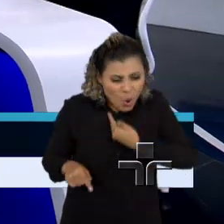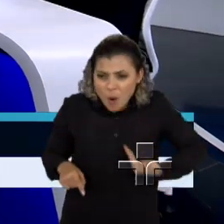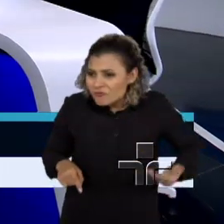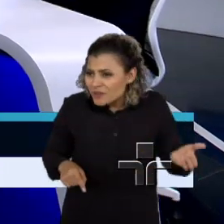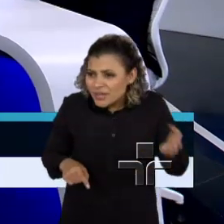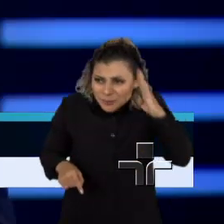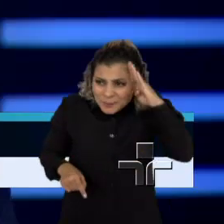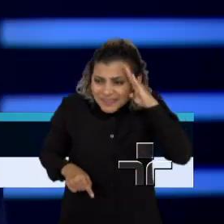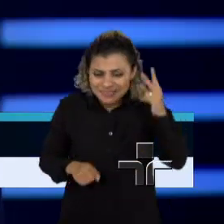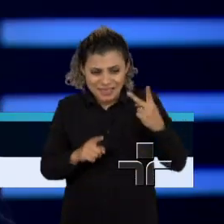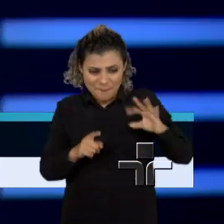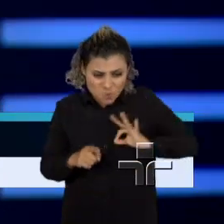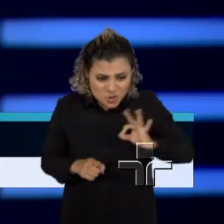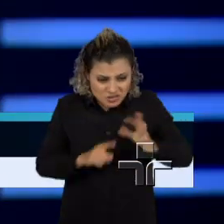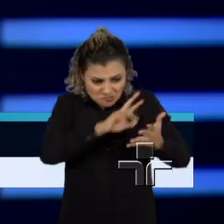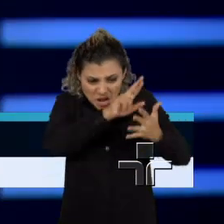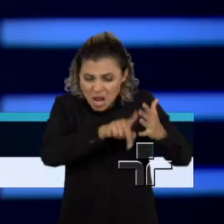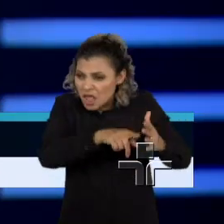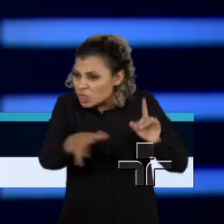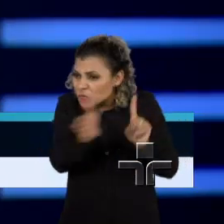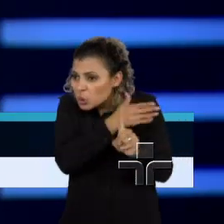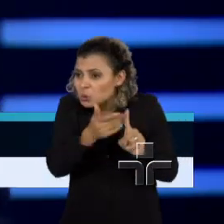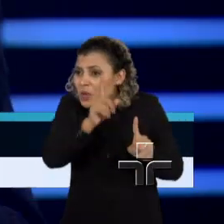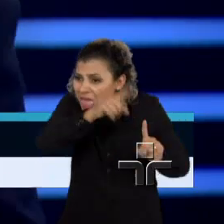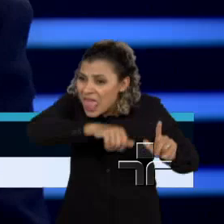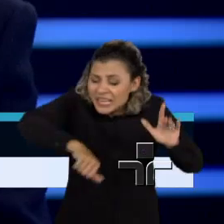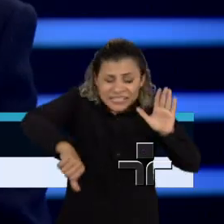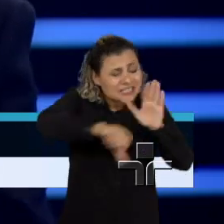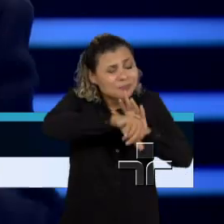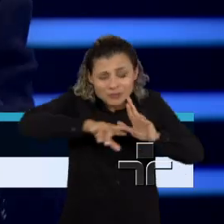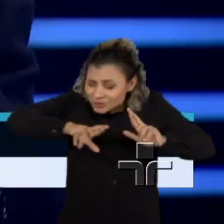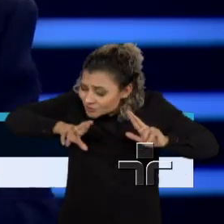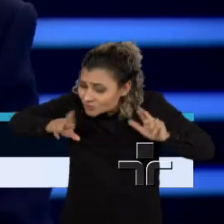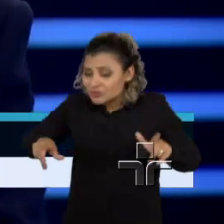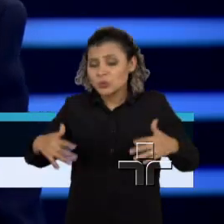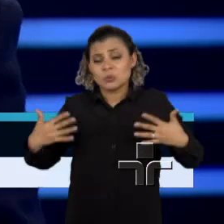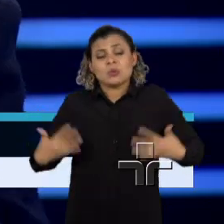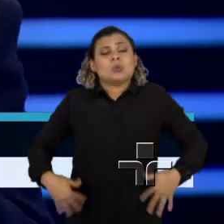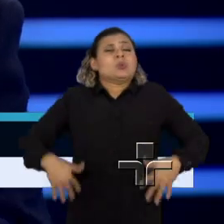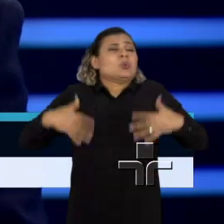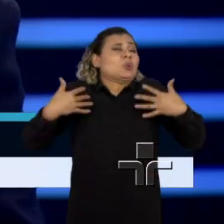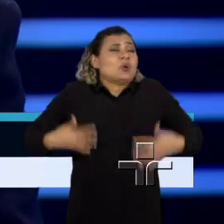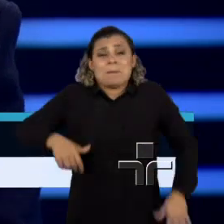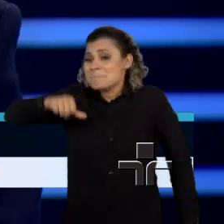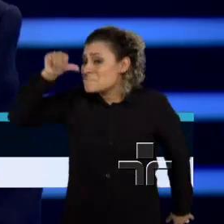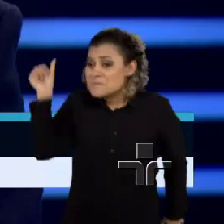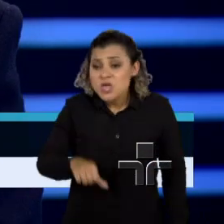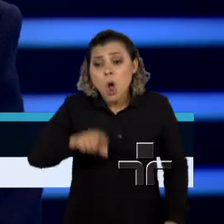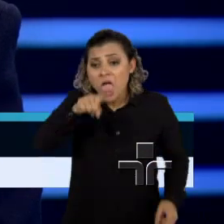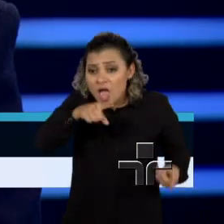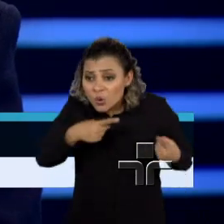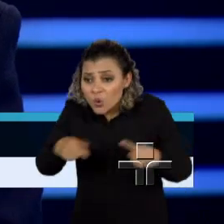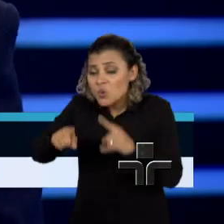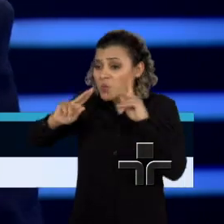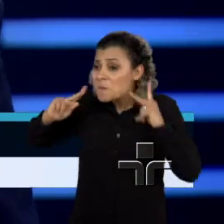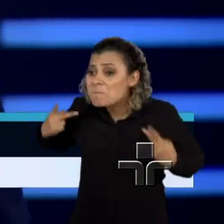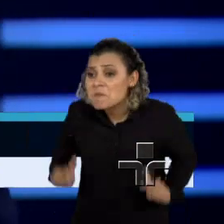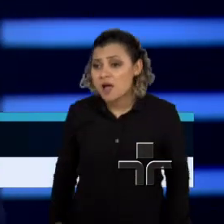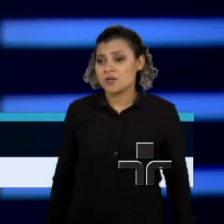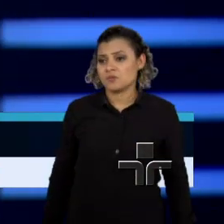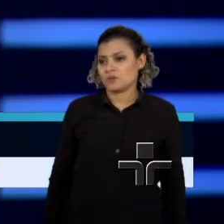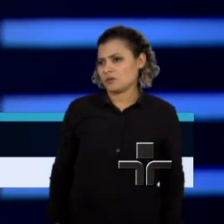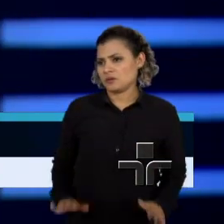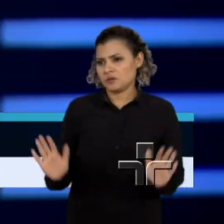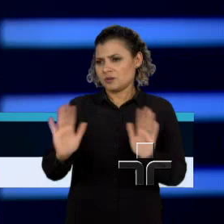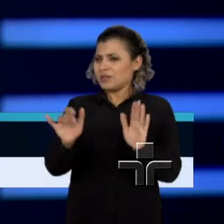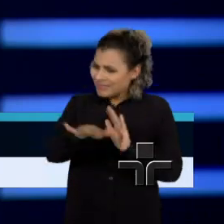Estado, e não tem nenhuma delegação para isso. Ele é um criminoso, é diferente do cara que está dentro do Estado. Esse crime é contra a humanidade. Tá certo? Então, eu acho que do ponto